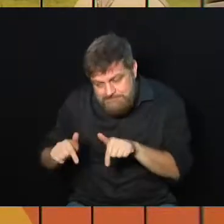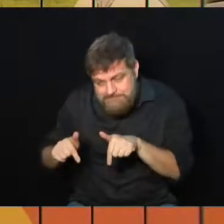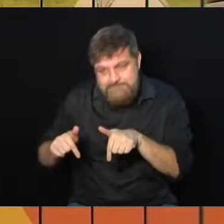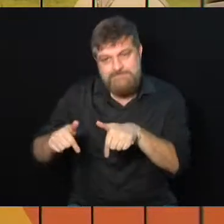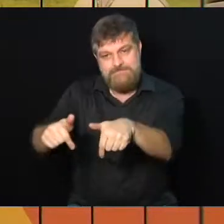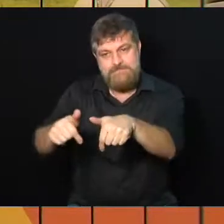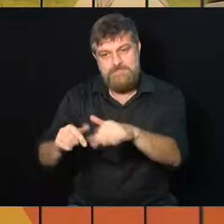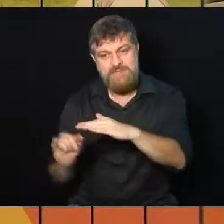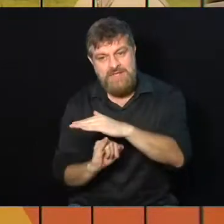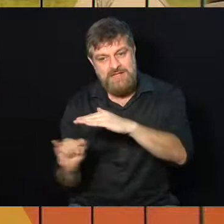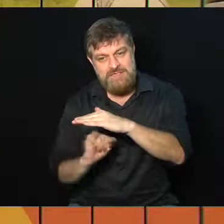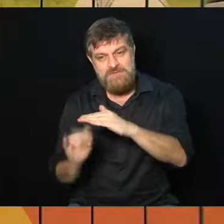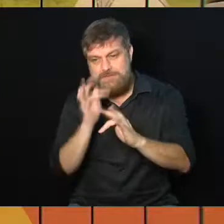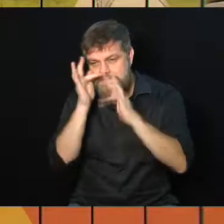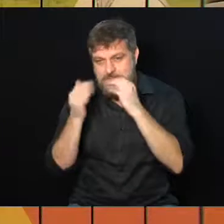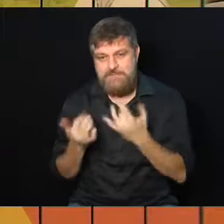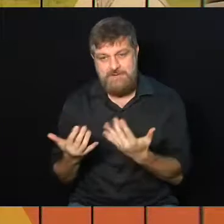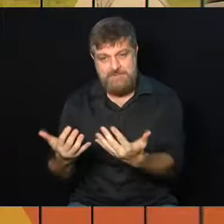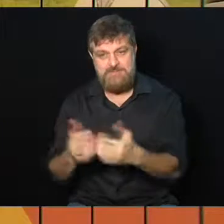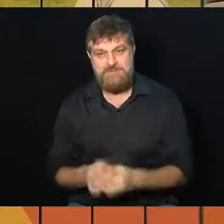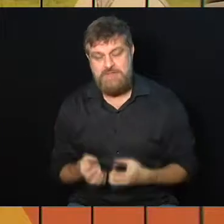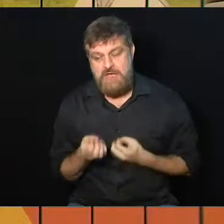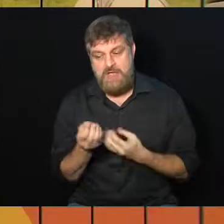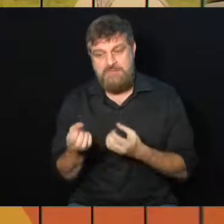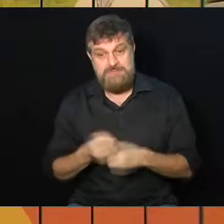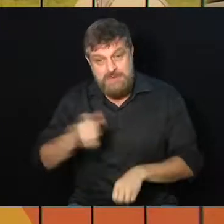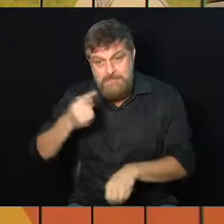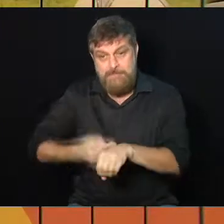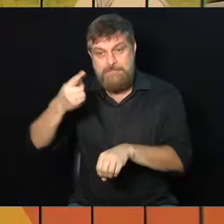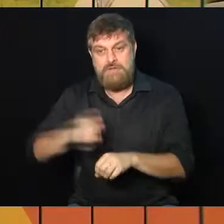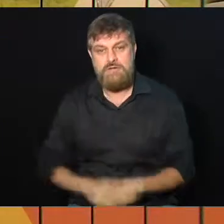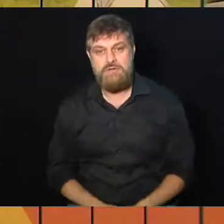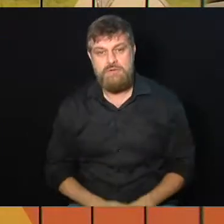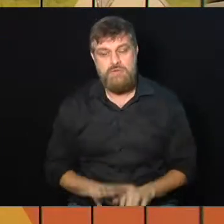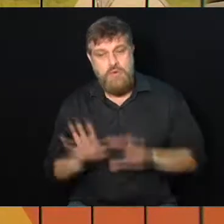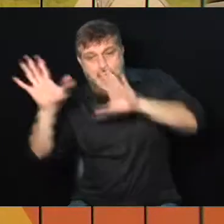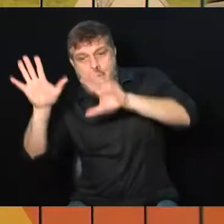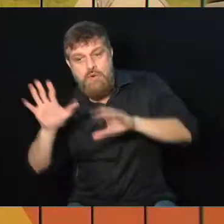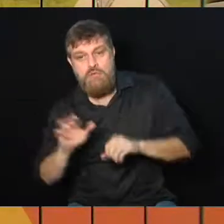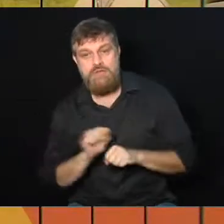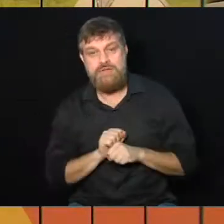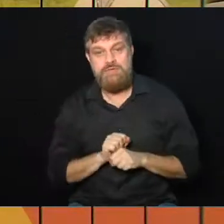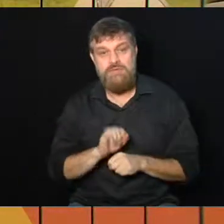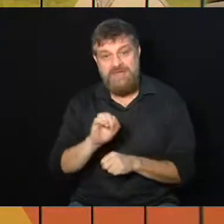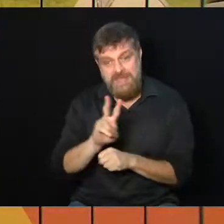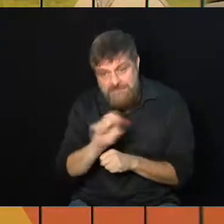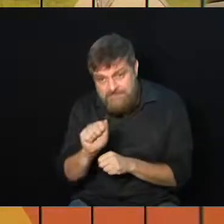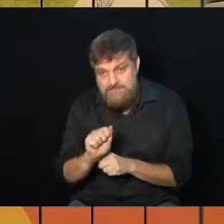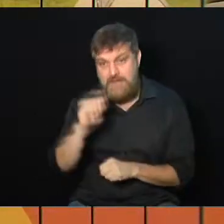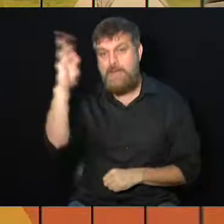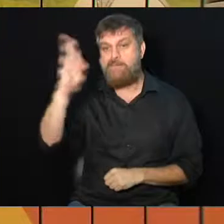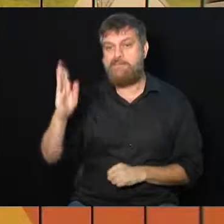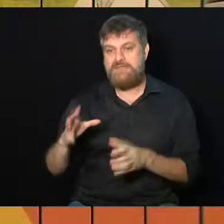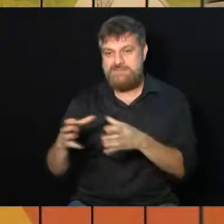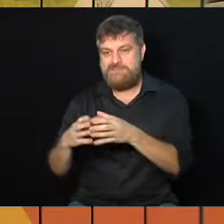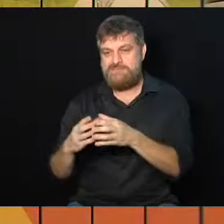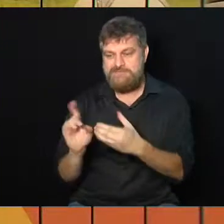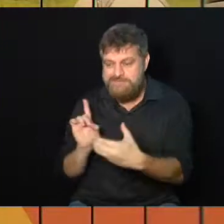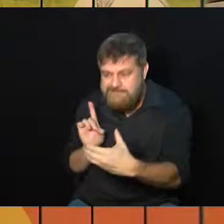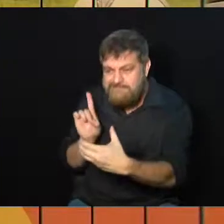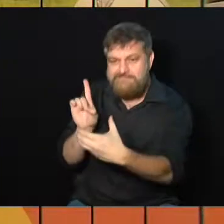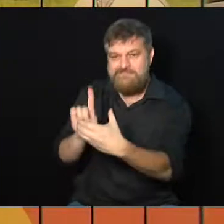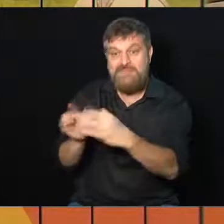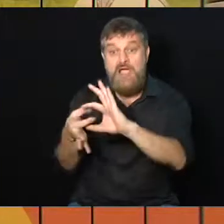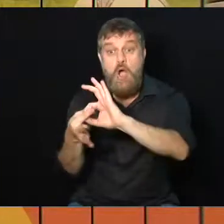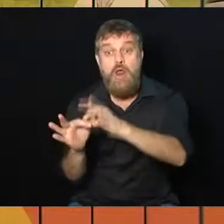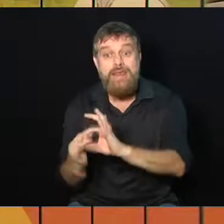projetos da instituição. Informação de última hora, o goleiro Ivan da Ponte Preta foi convocado para a seleção olímpica,